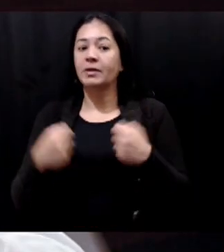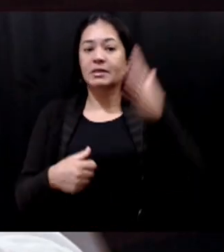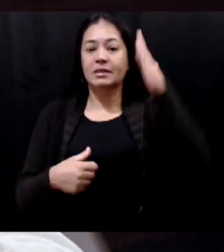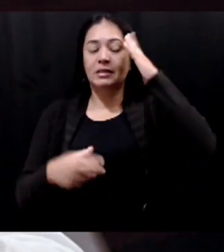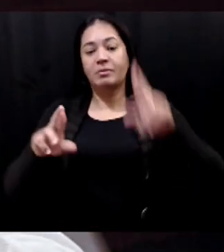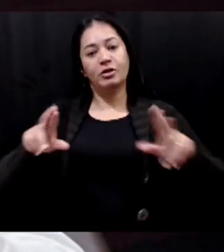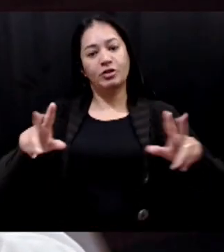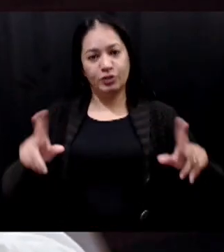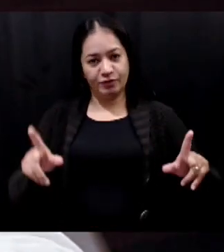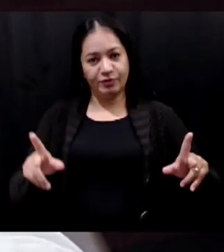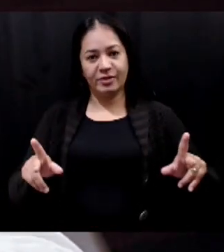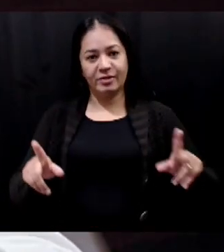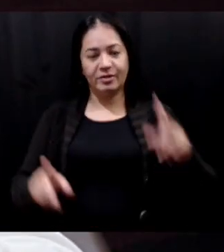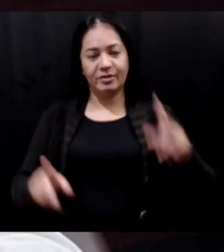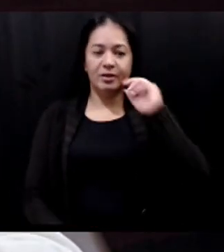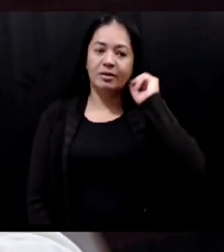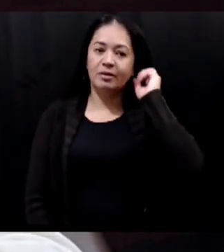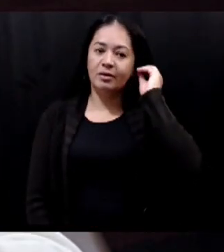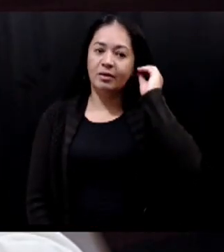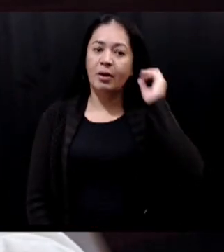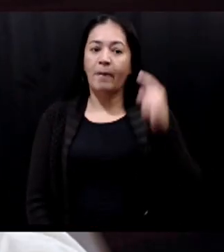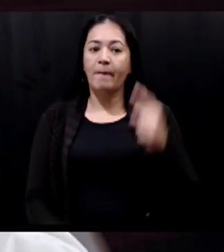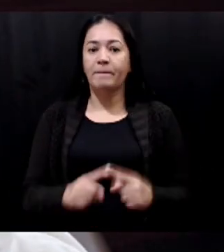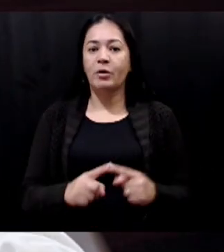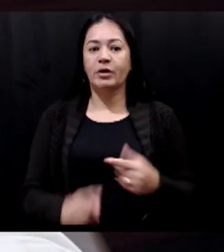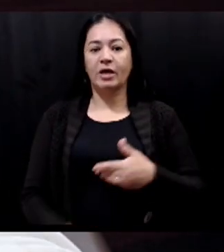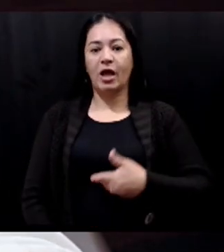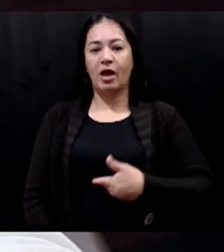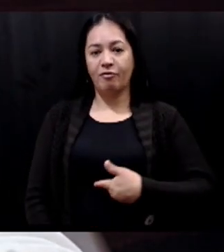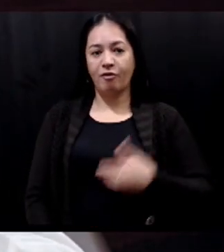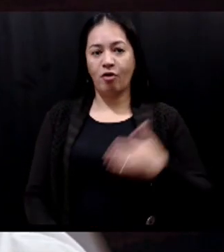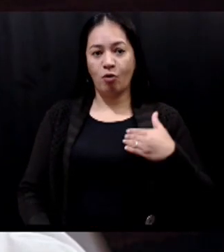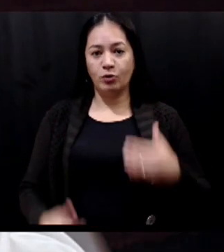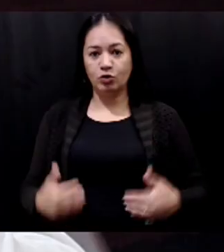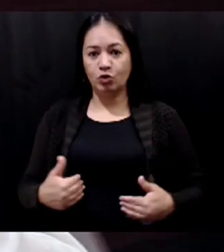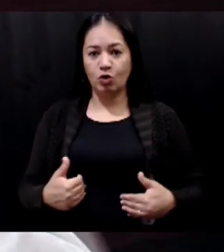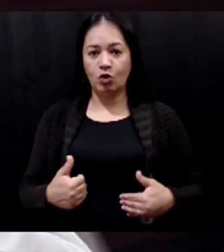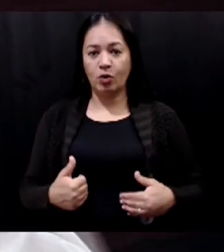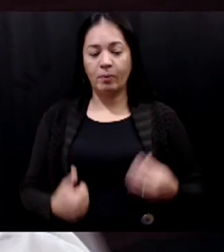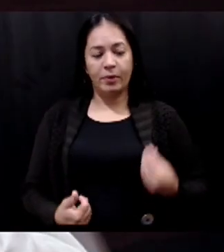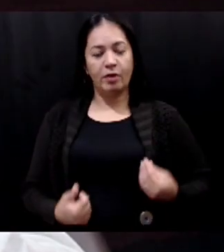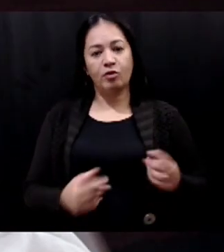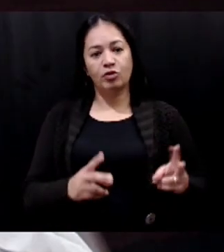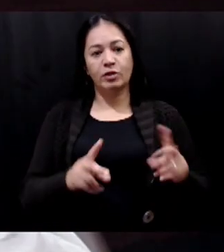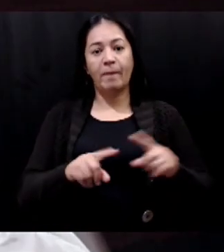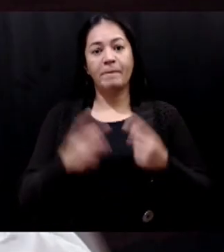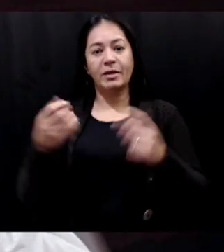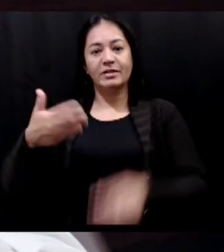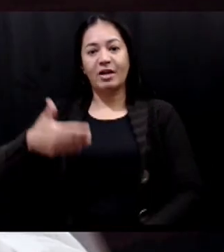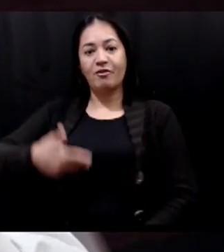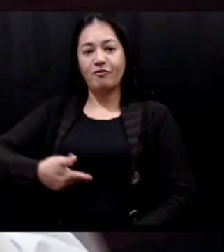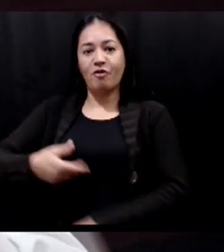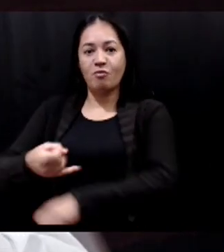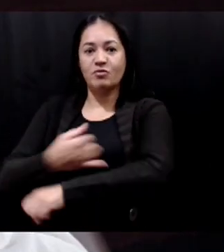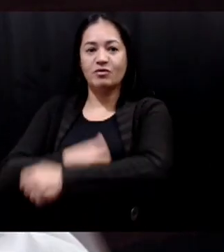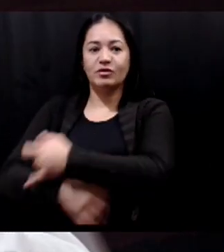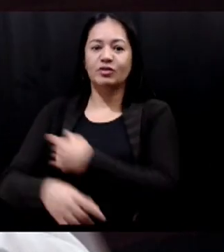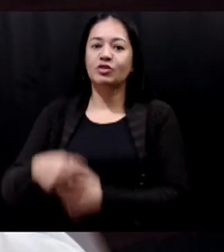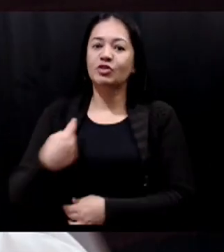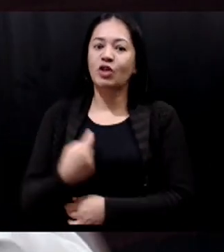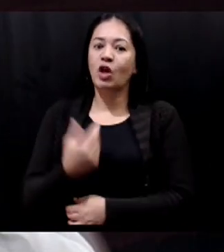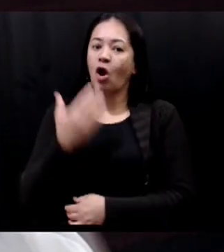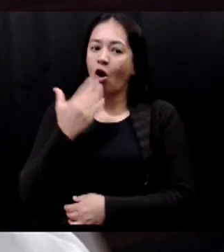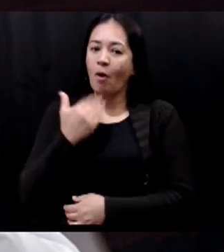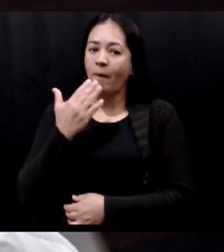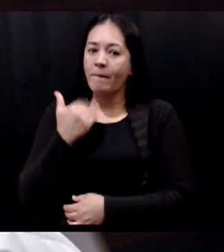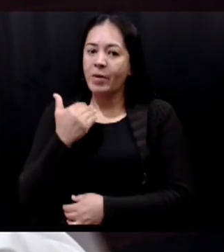nos alimentamos para nos nutrir. E na fome emocional, nós nos alimentamos para compensar algo.